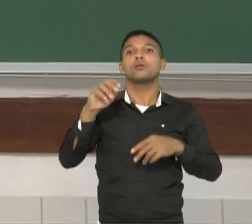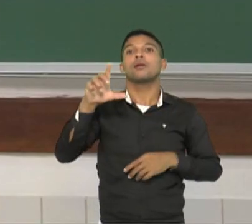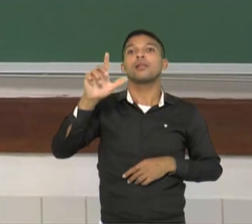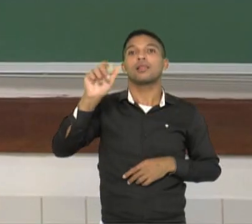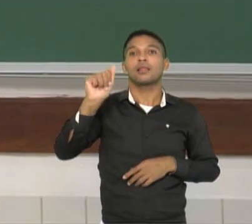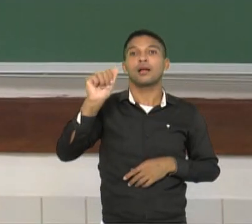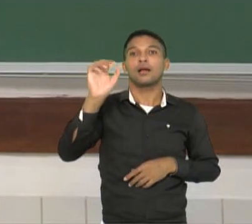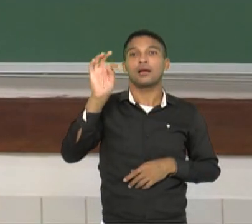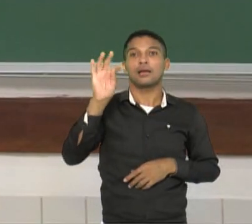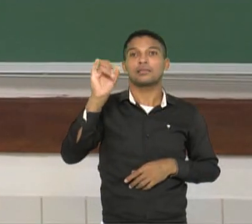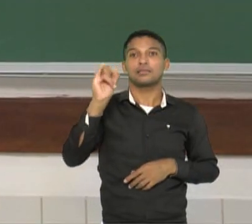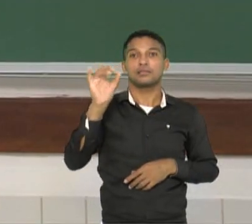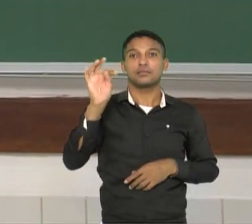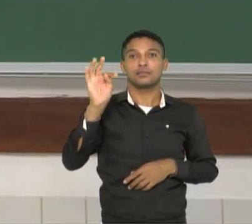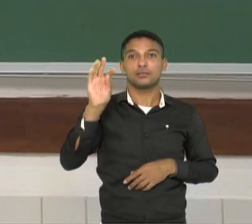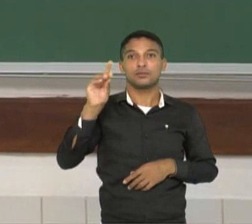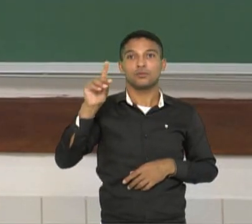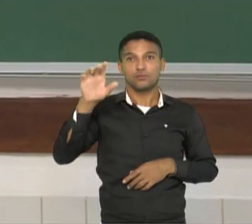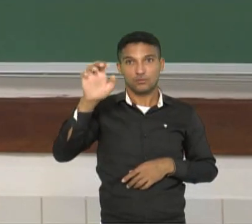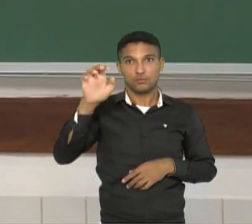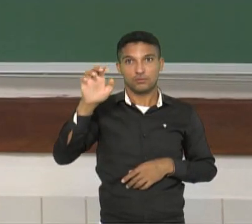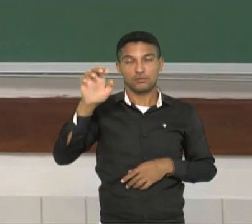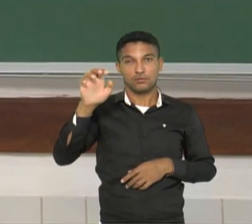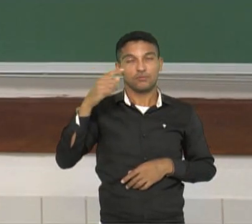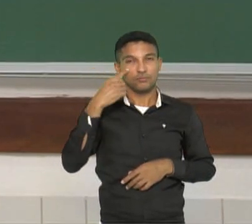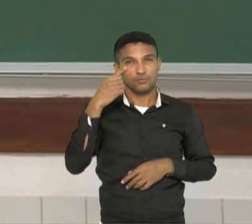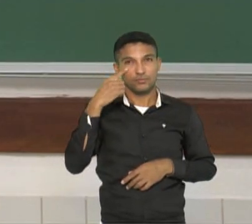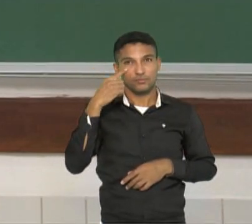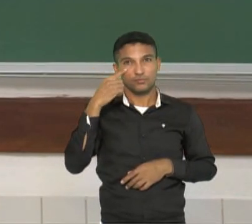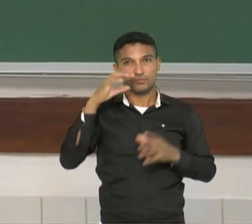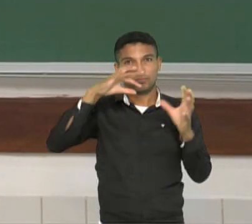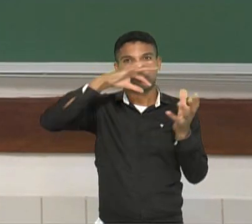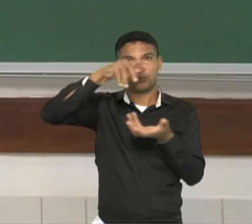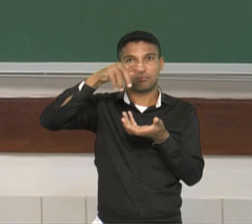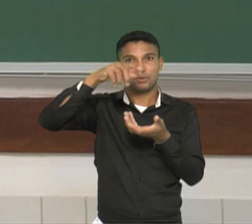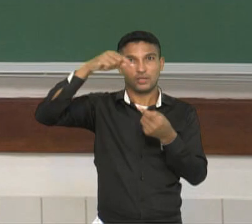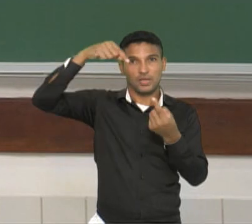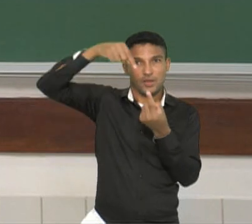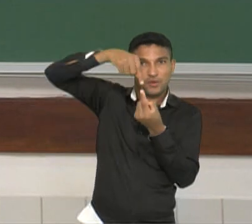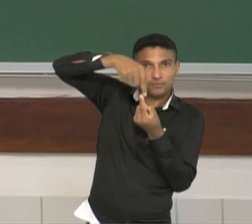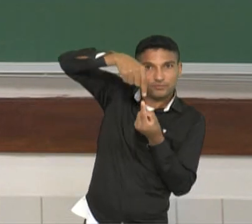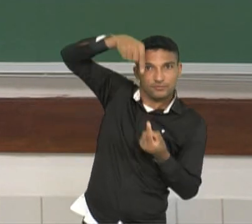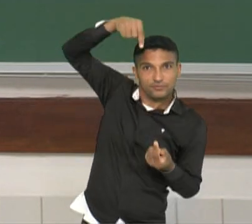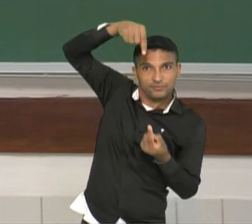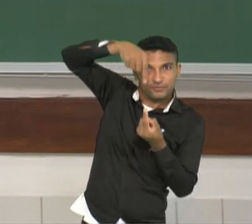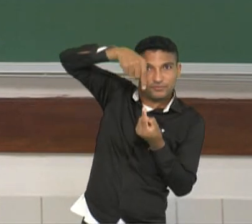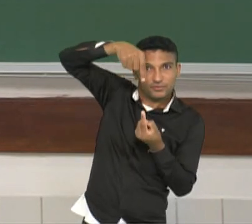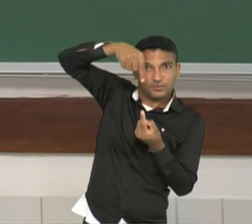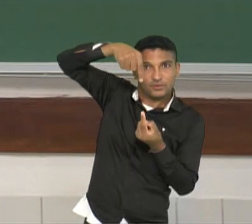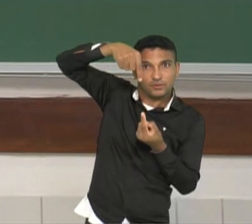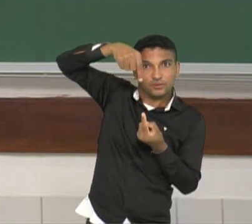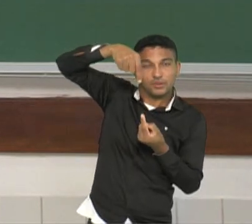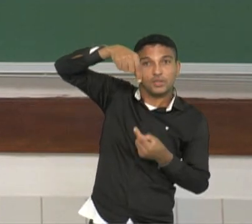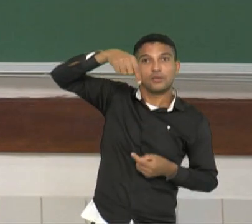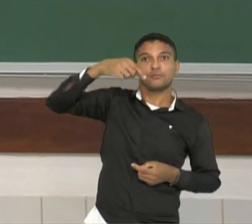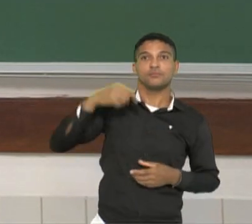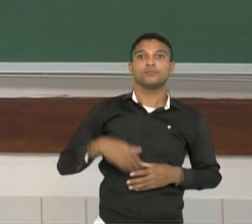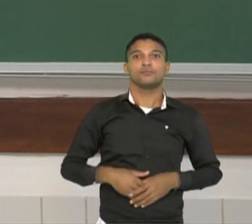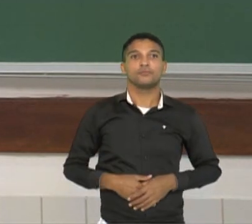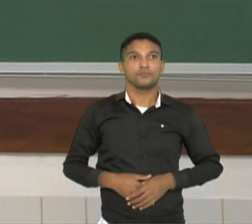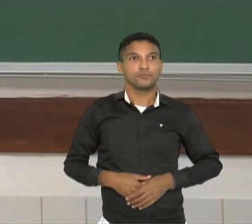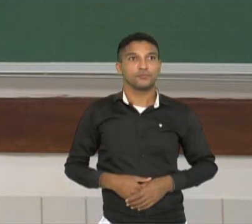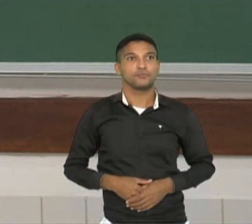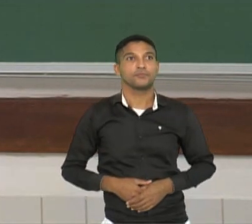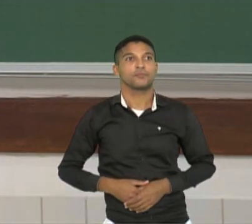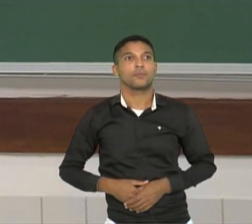a latitude aí de novo, ó. Perceba a importância da latitude na vida das pessoas e na construção das paisagens.